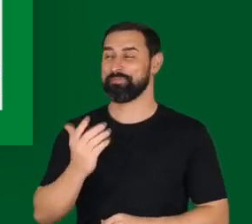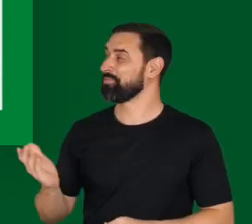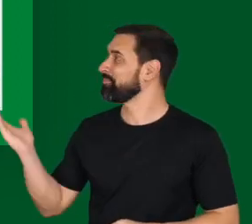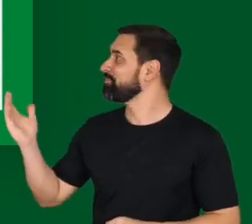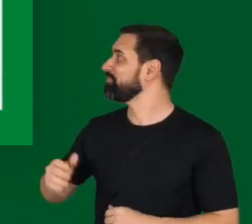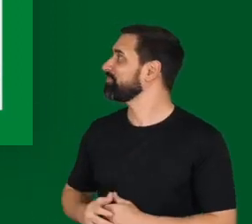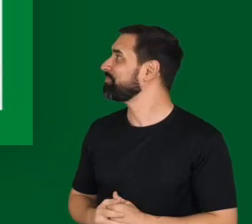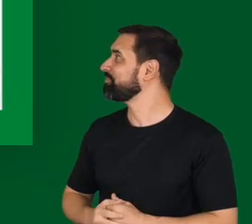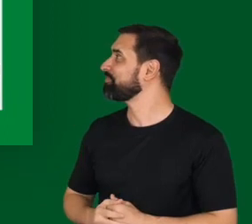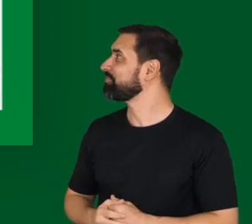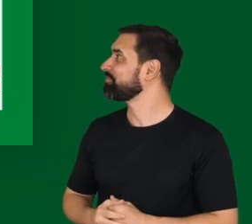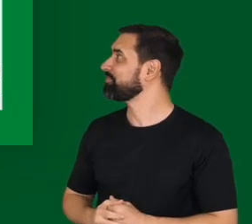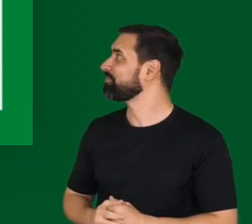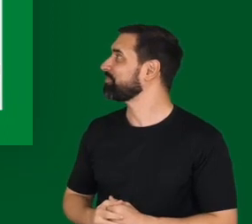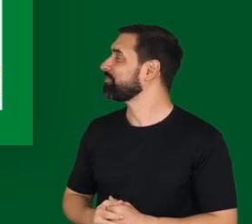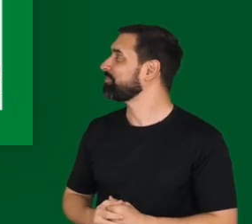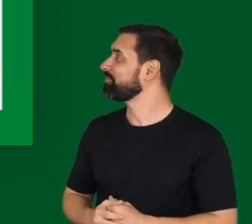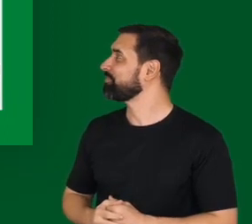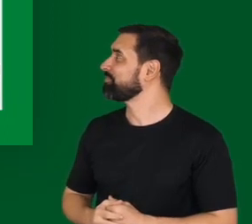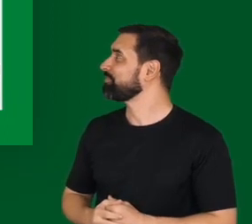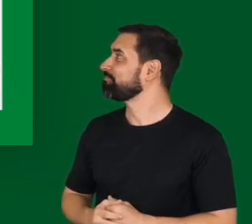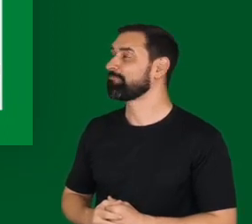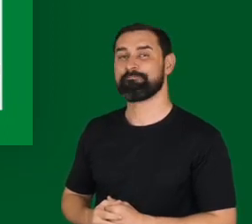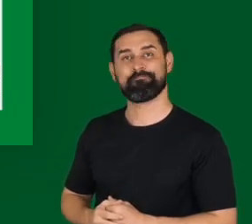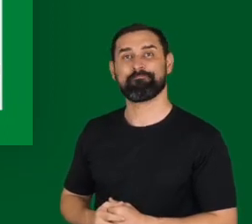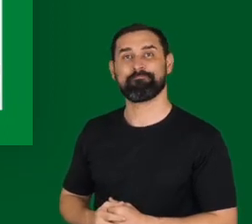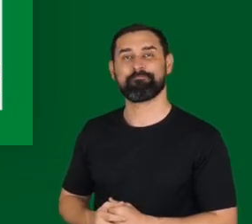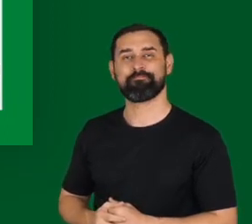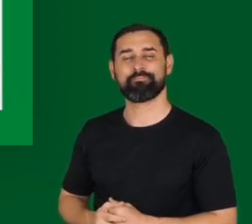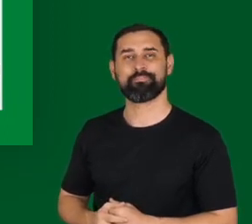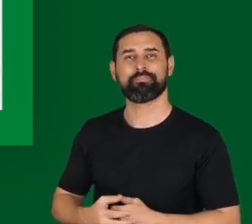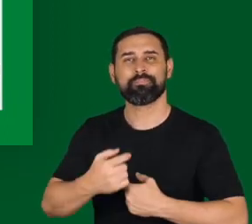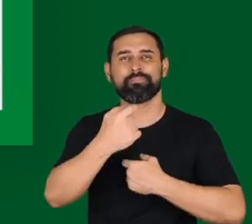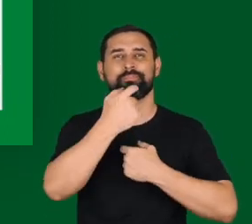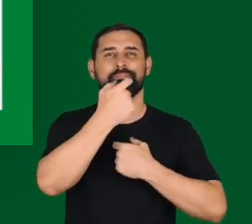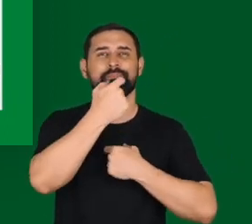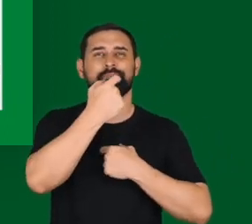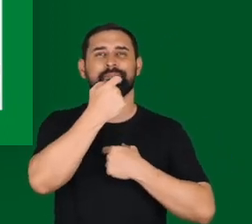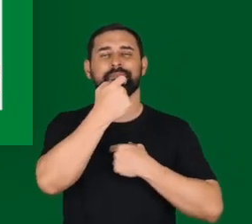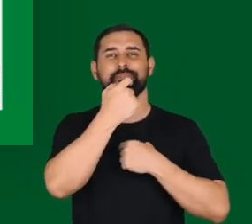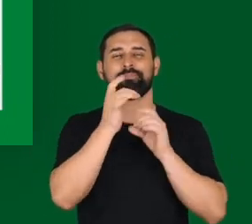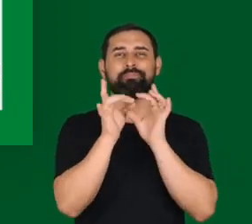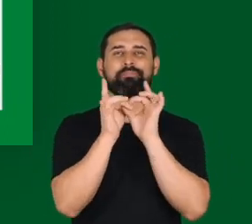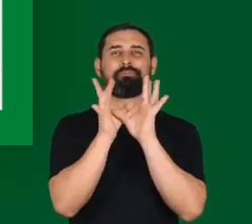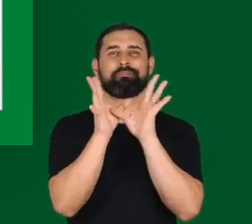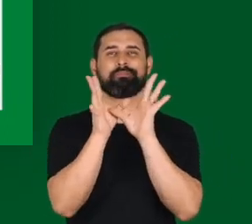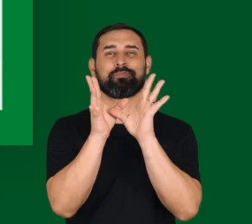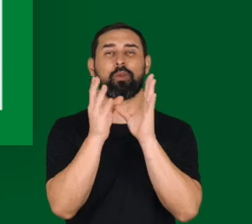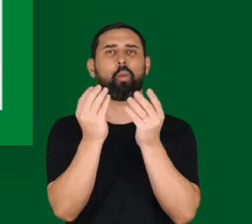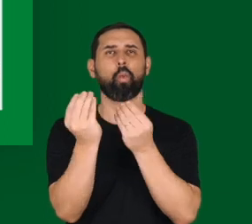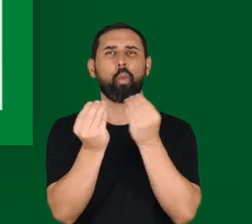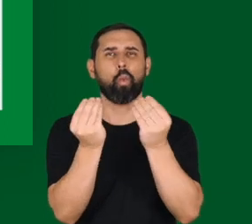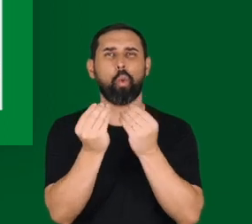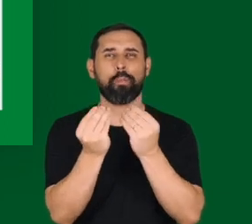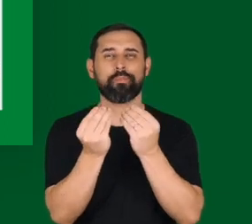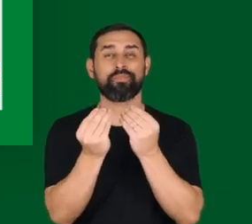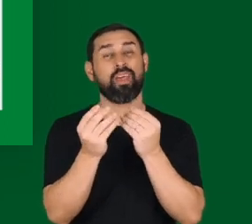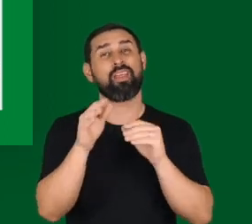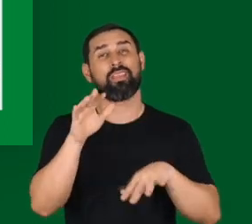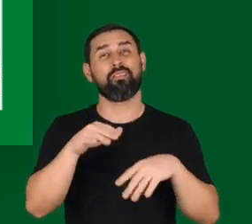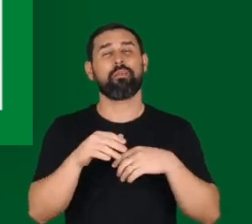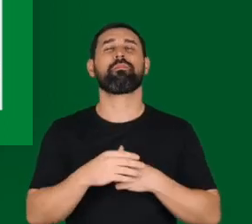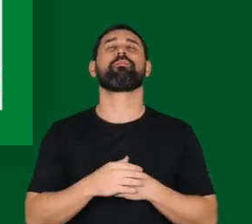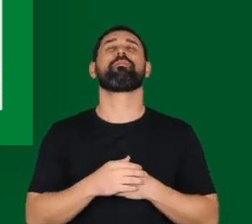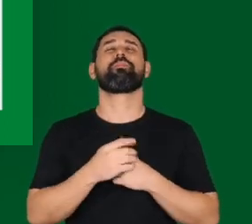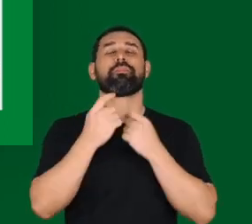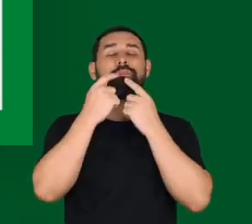O A realmente é manter a via aérea pérvia. E como que a gente mantém essa via aérea pérvia? Aspirando o